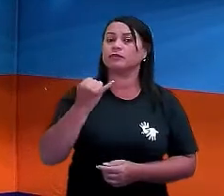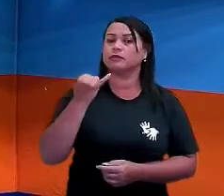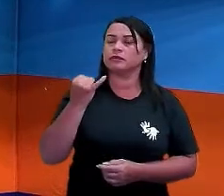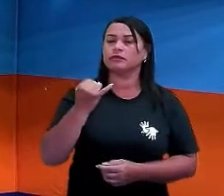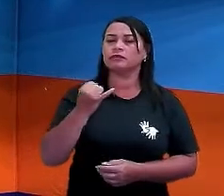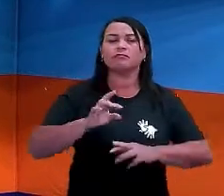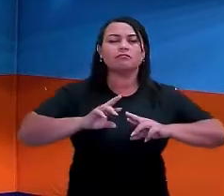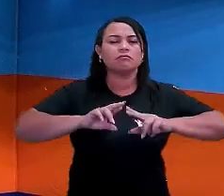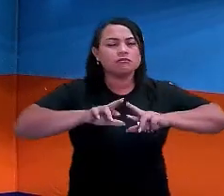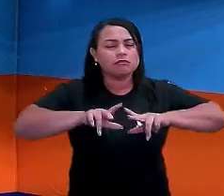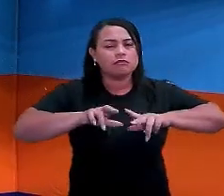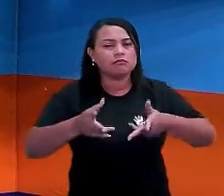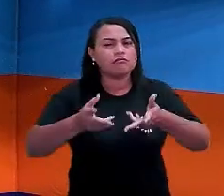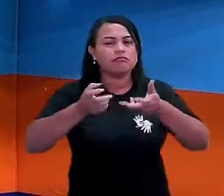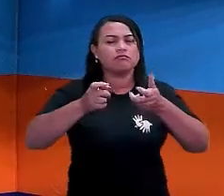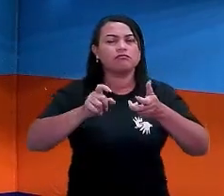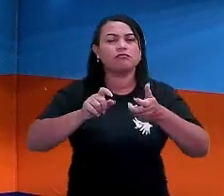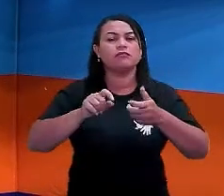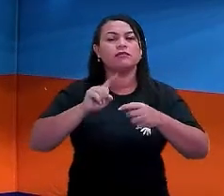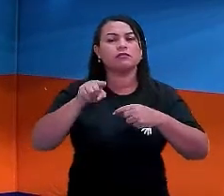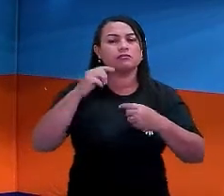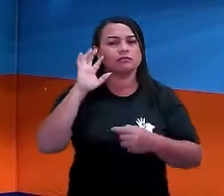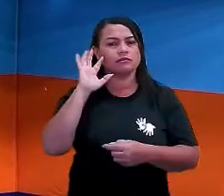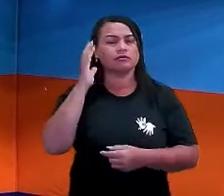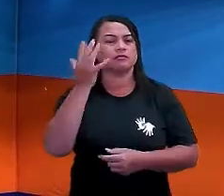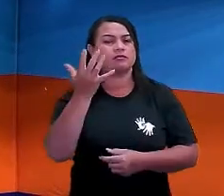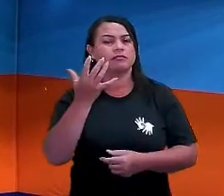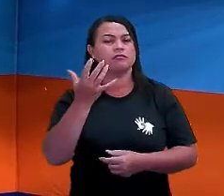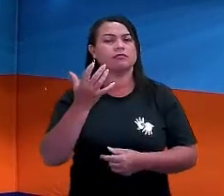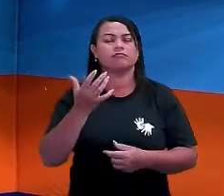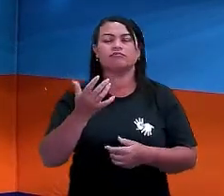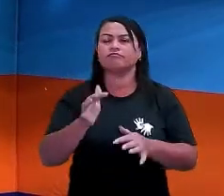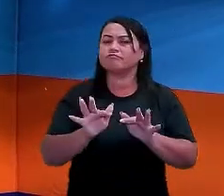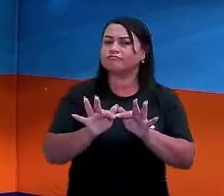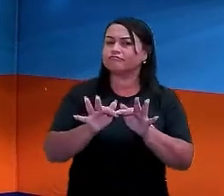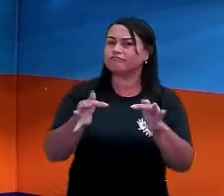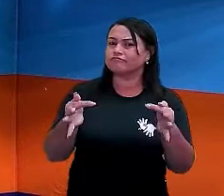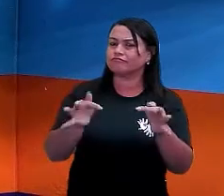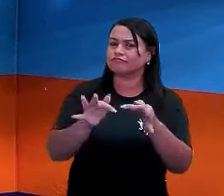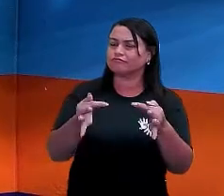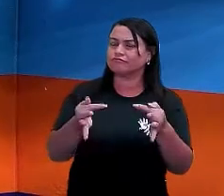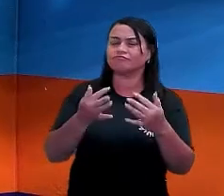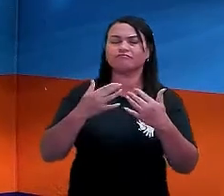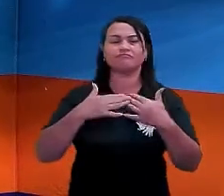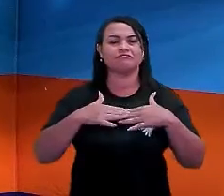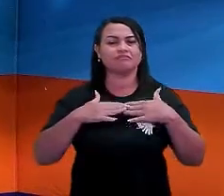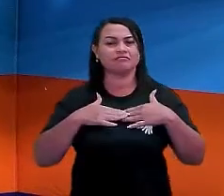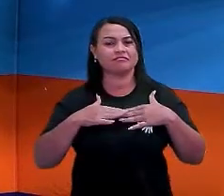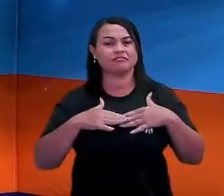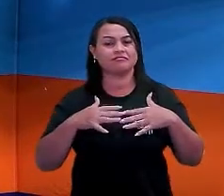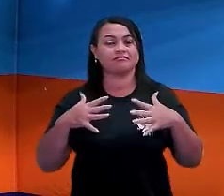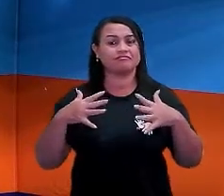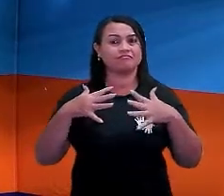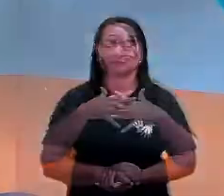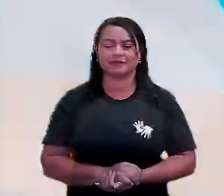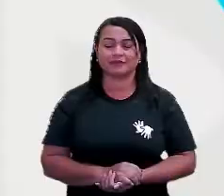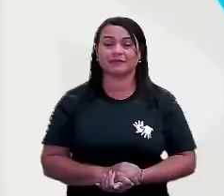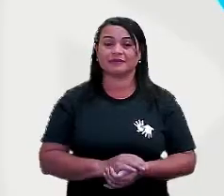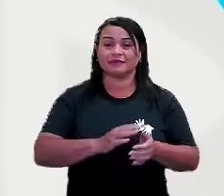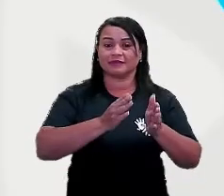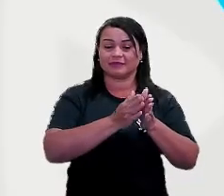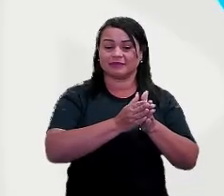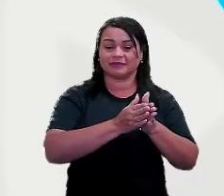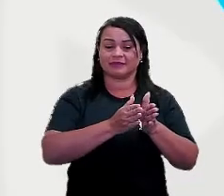gente diferencie para poder resolver de uma forma bem prática, bem simples, bem tranquila, para não haver erros. Em